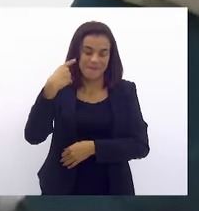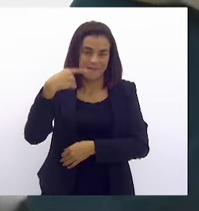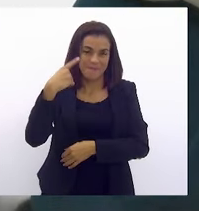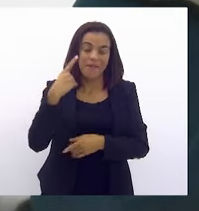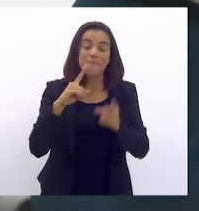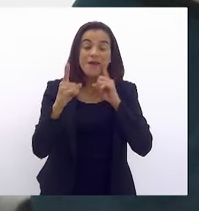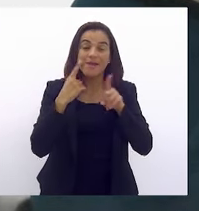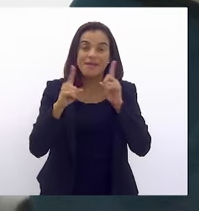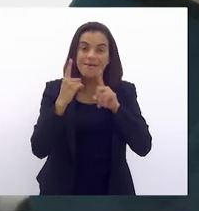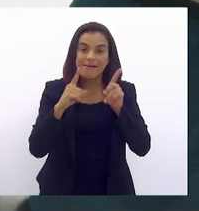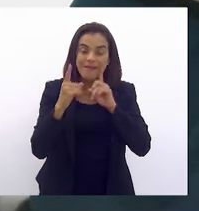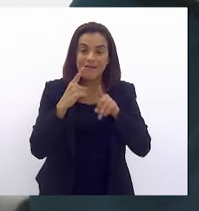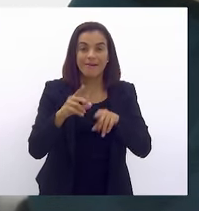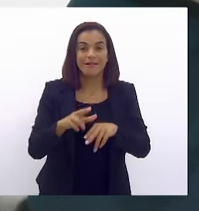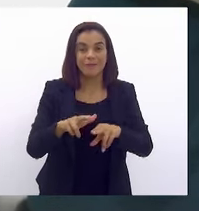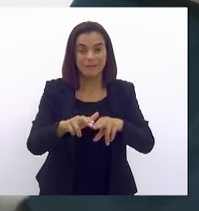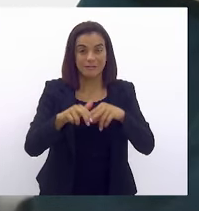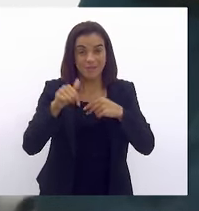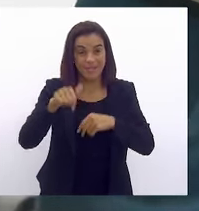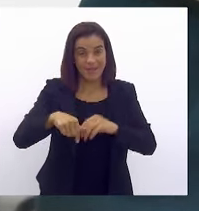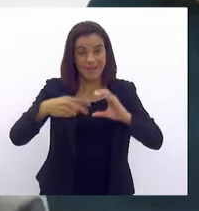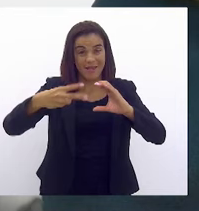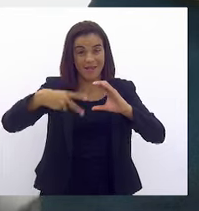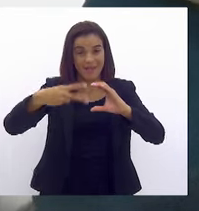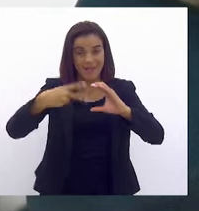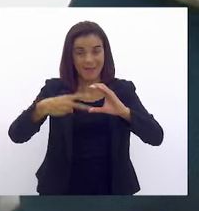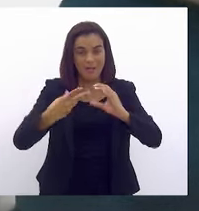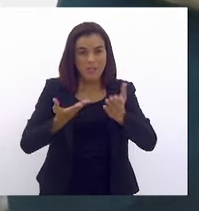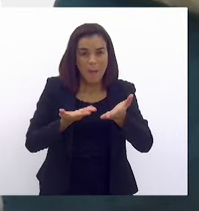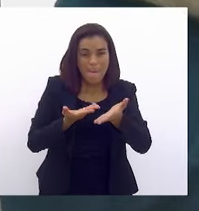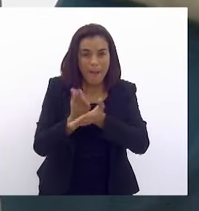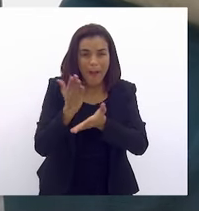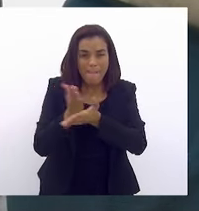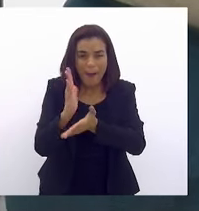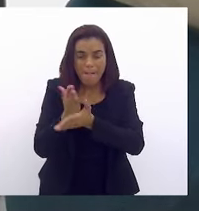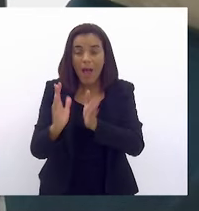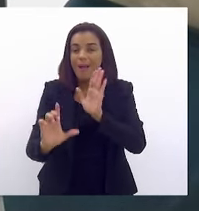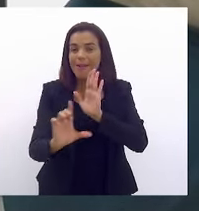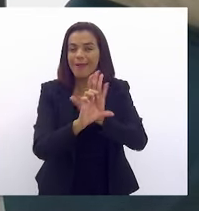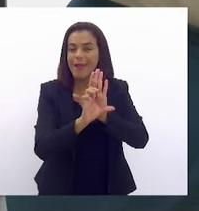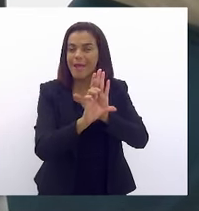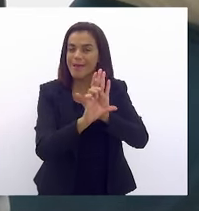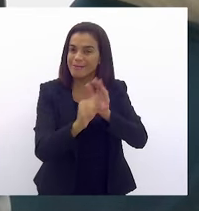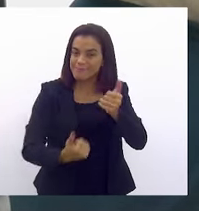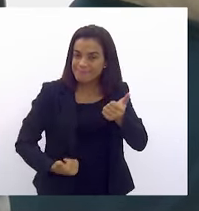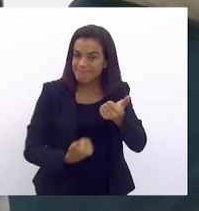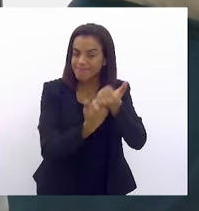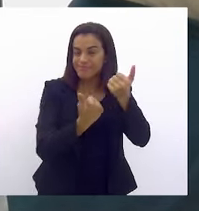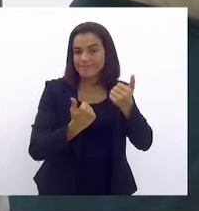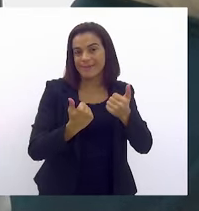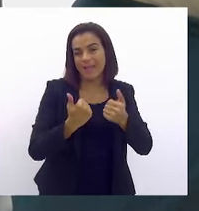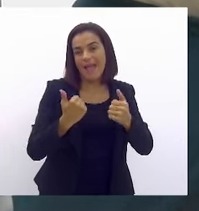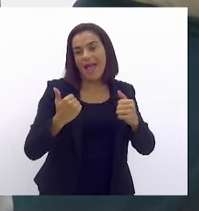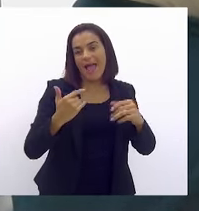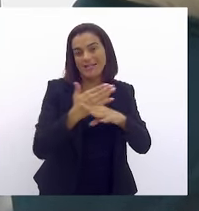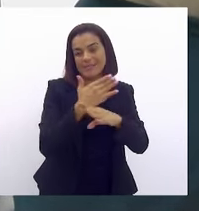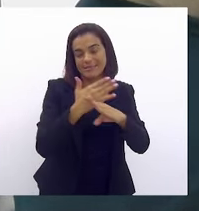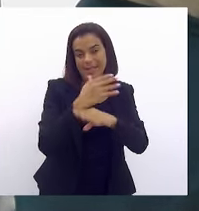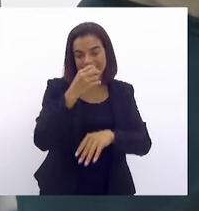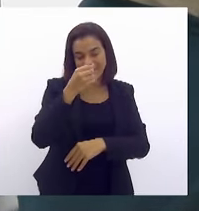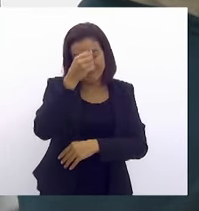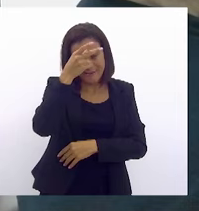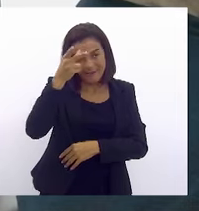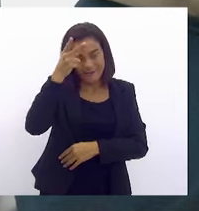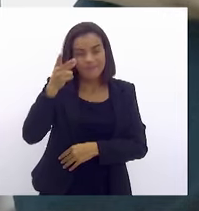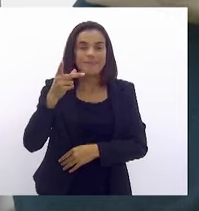por aqui que nós aprovamos diversas leis fundamentais para a cidade de Maricá na questão da defesa do